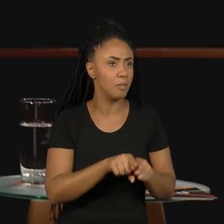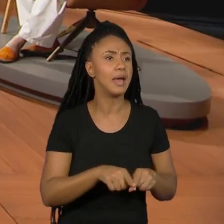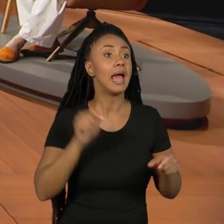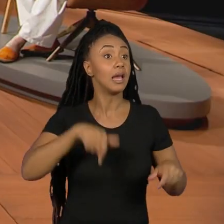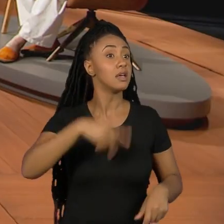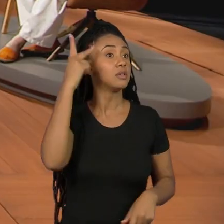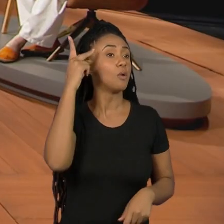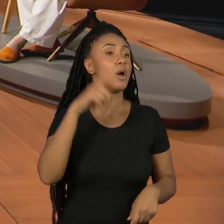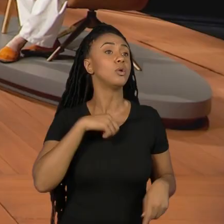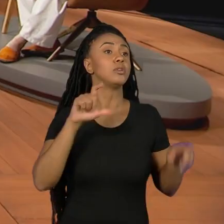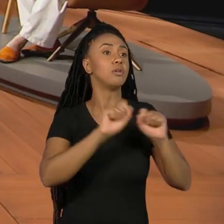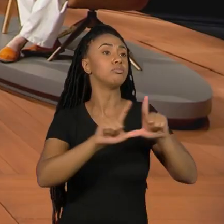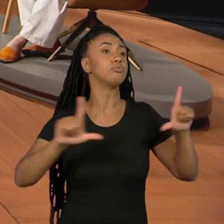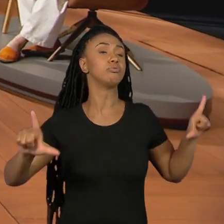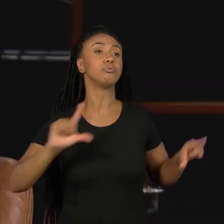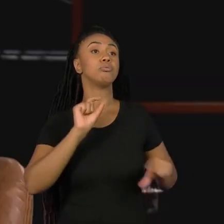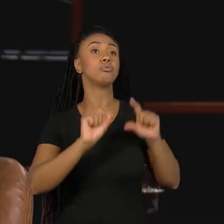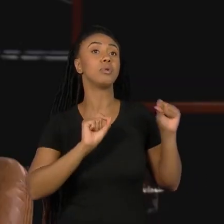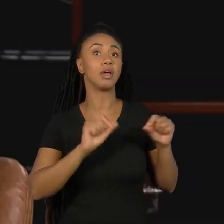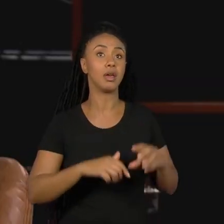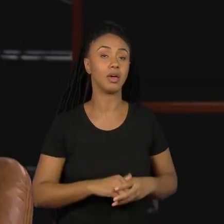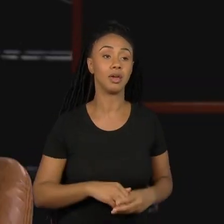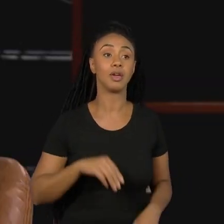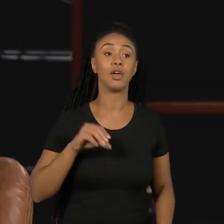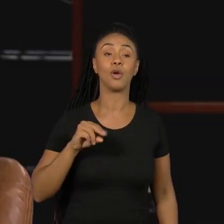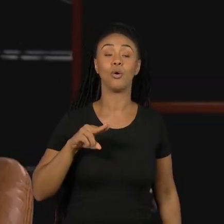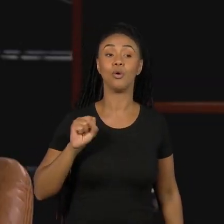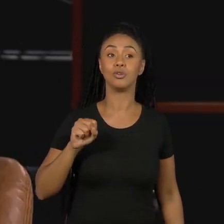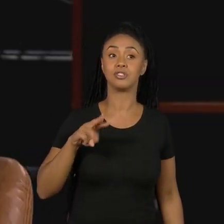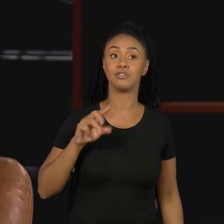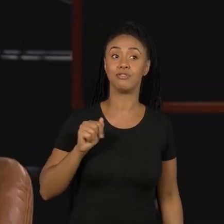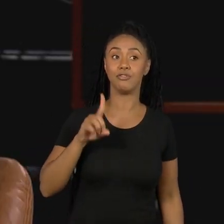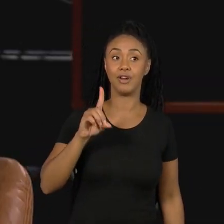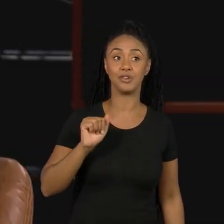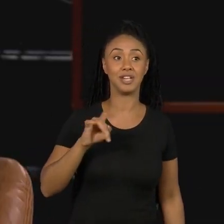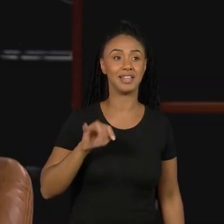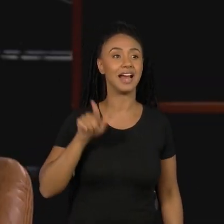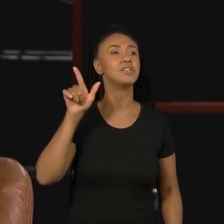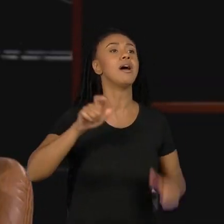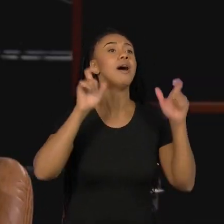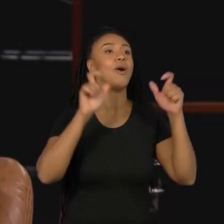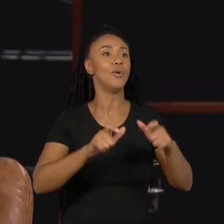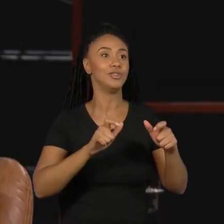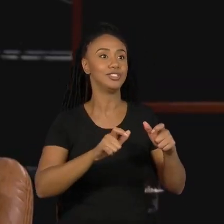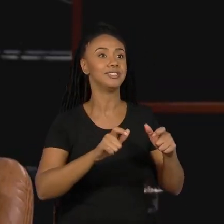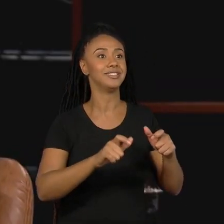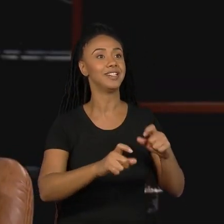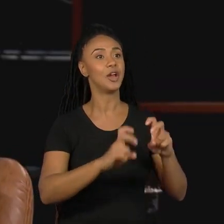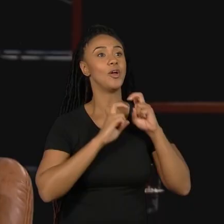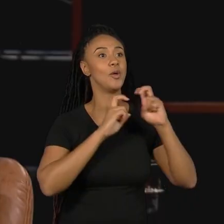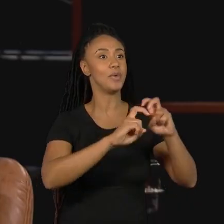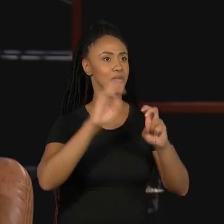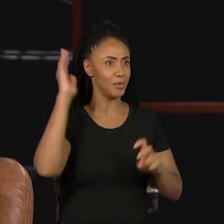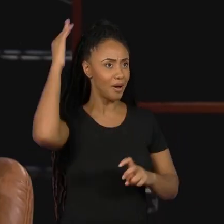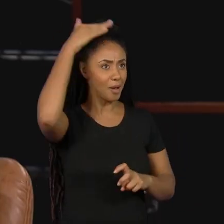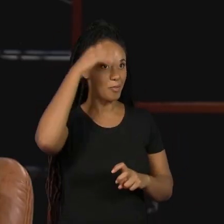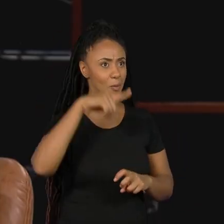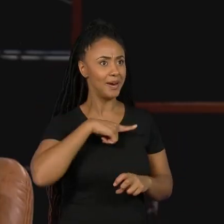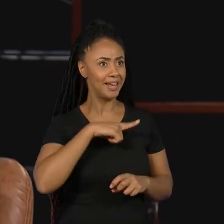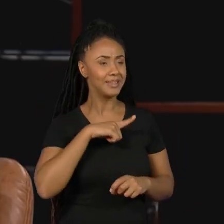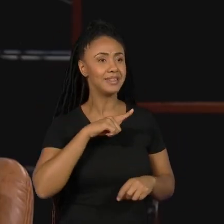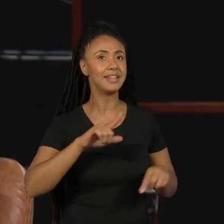é o Momento Antropofágico com Oswald de Andrade, na Estação República do metrô. E ali você aplica essa técnica